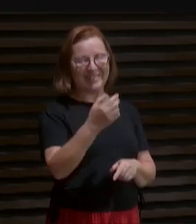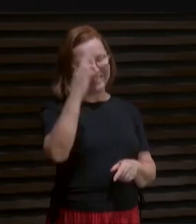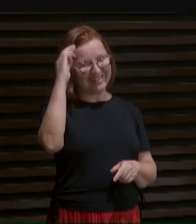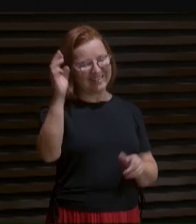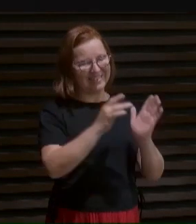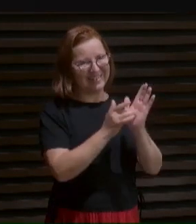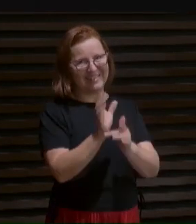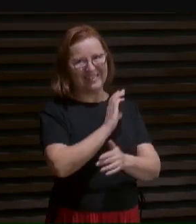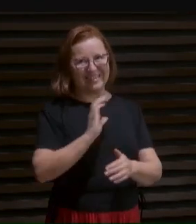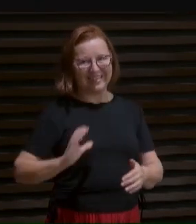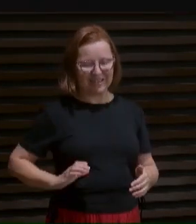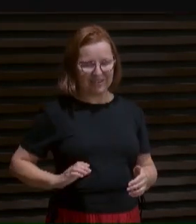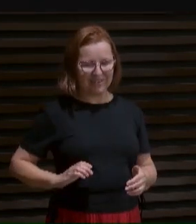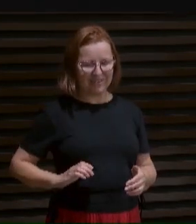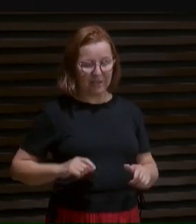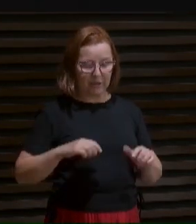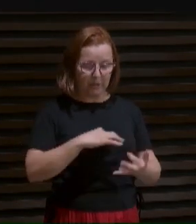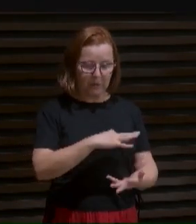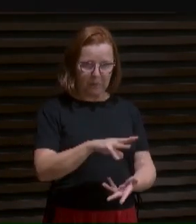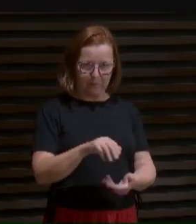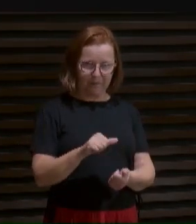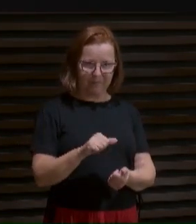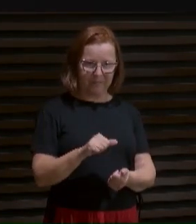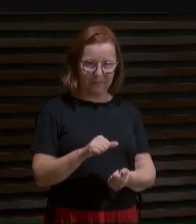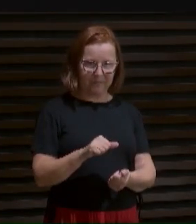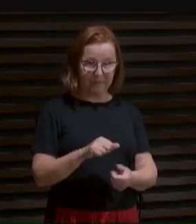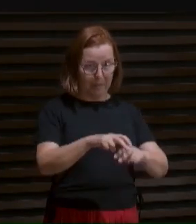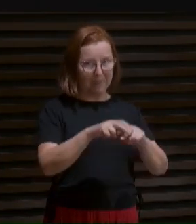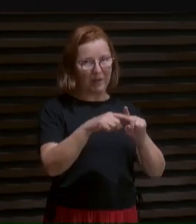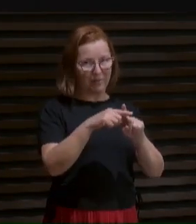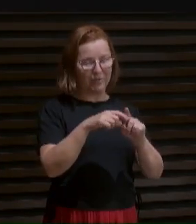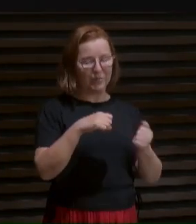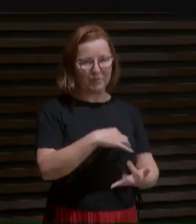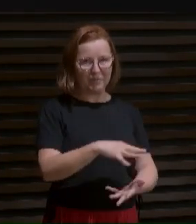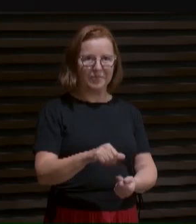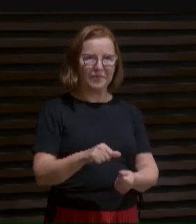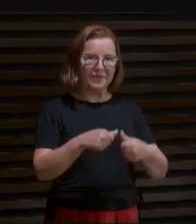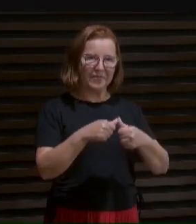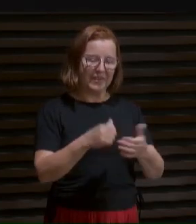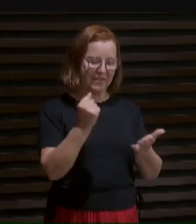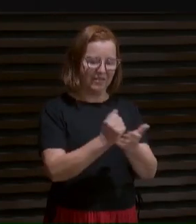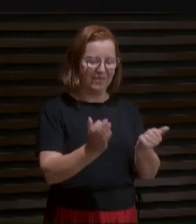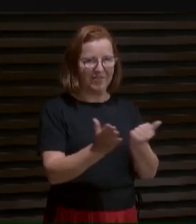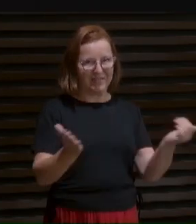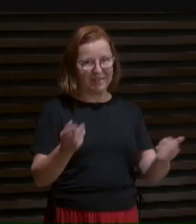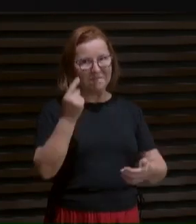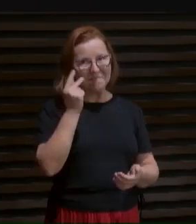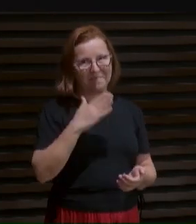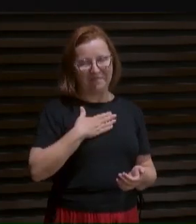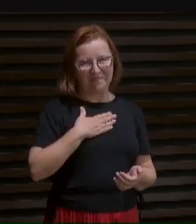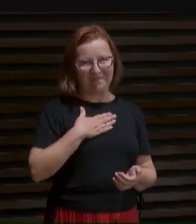pela qual o mundo, pela cruz, o mundo está crucificado para